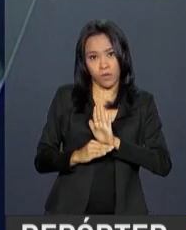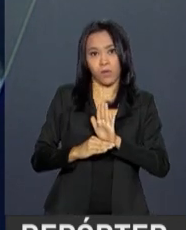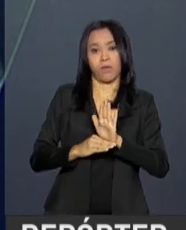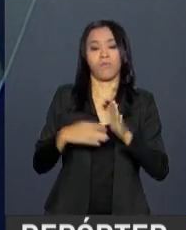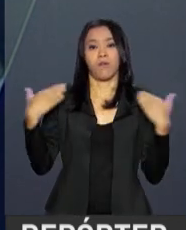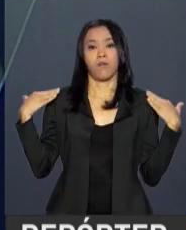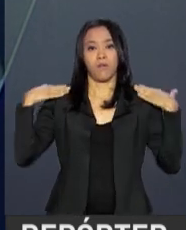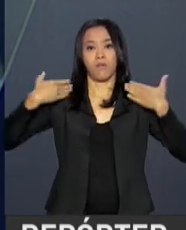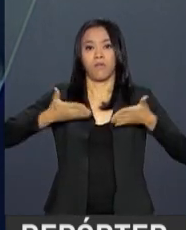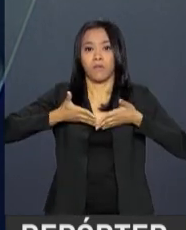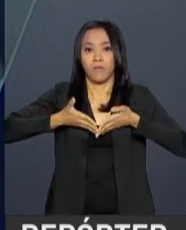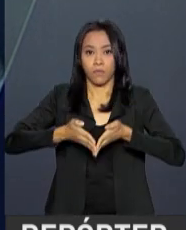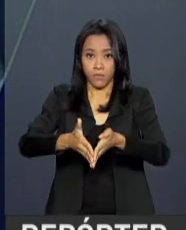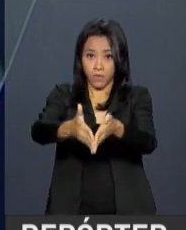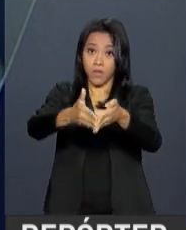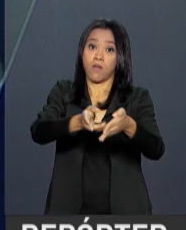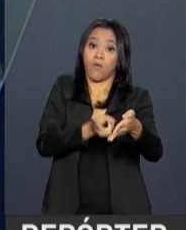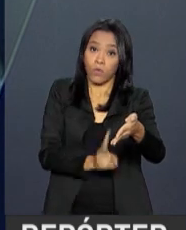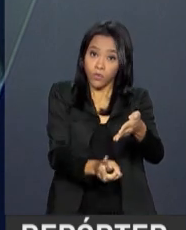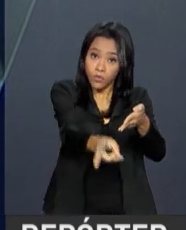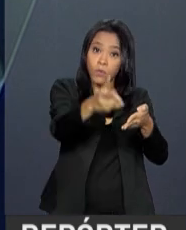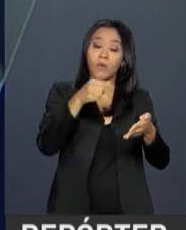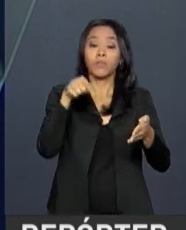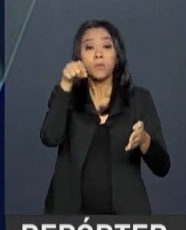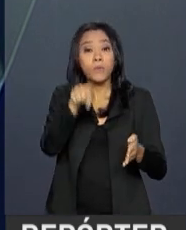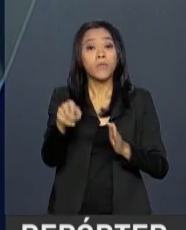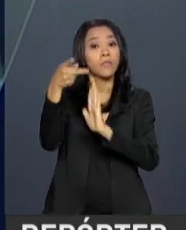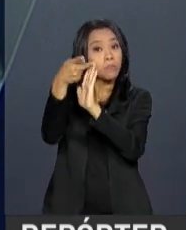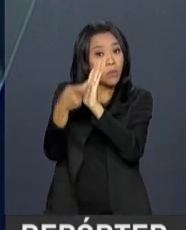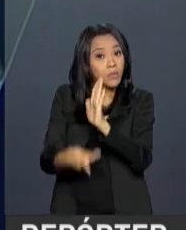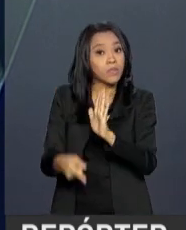consigamos avançar com o projeto em andamento do